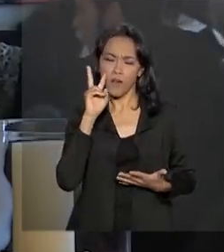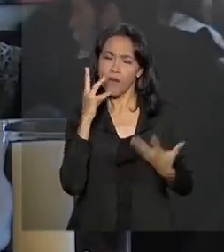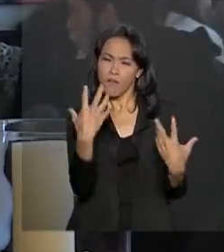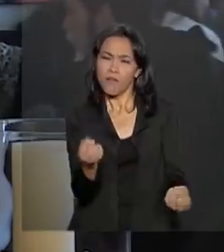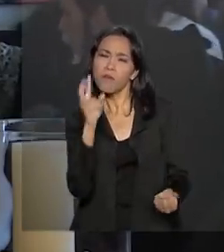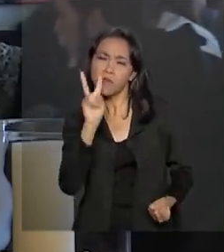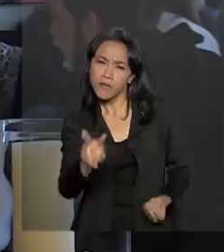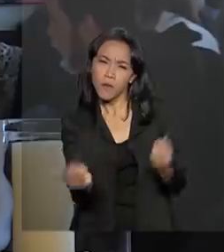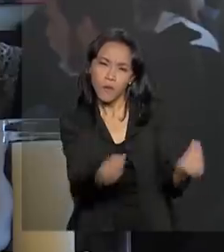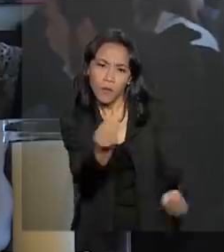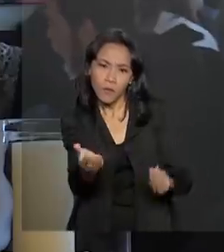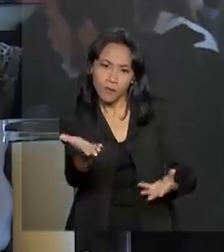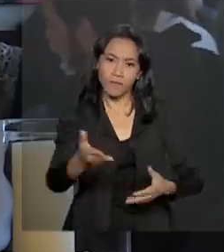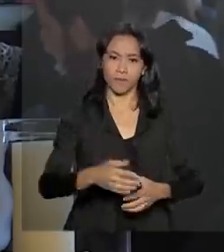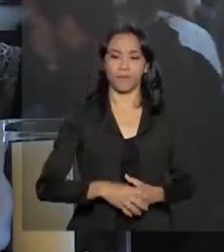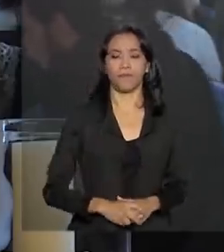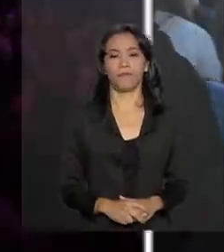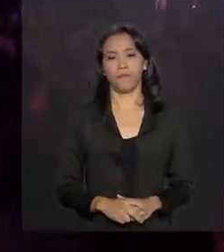foi na reportagem.